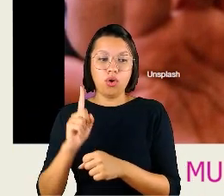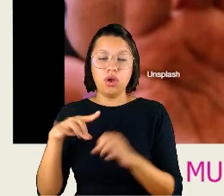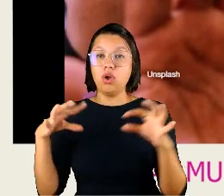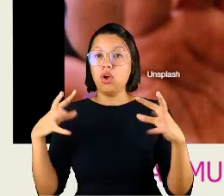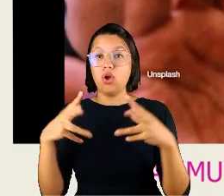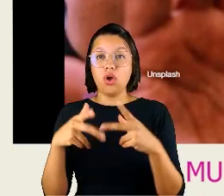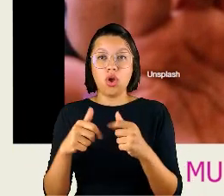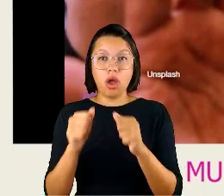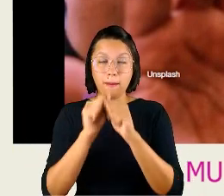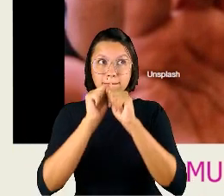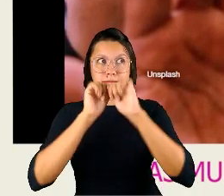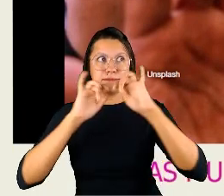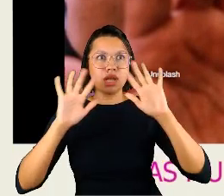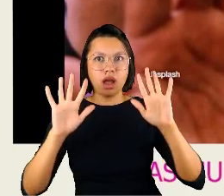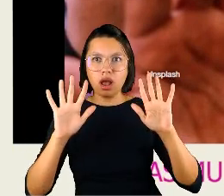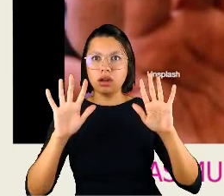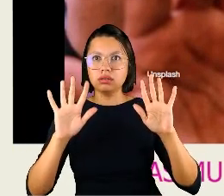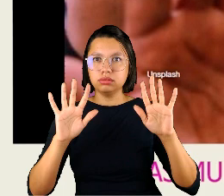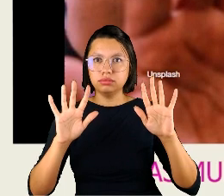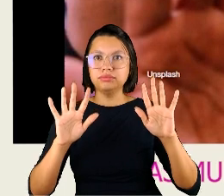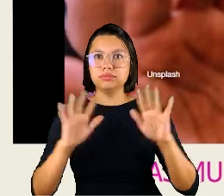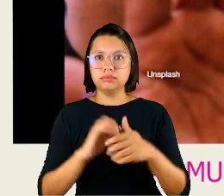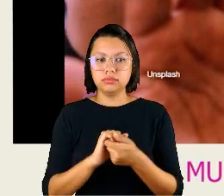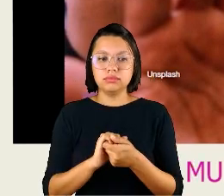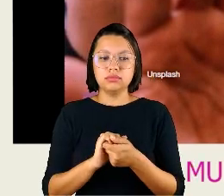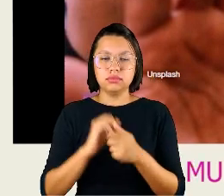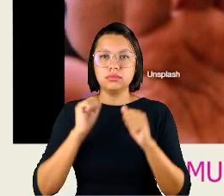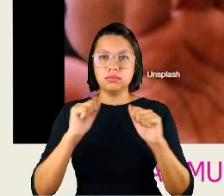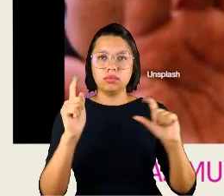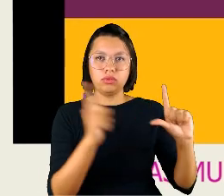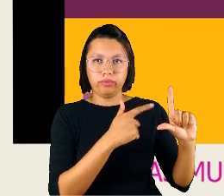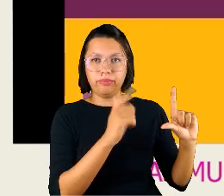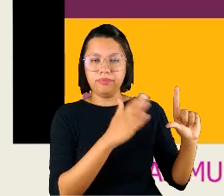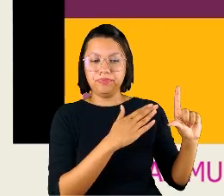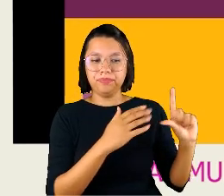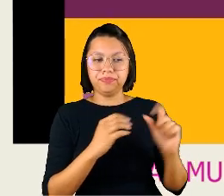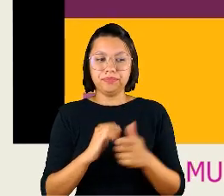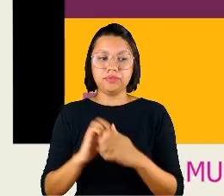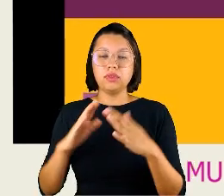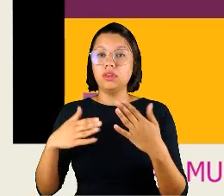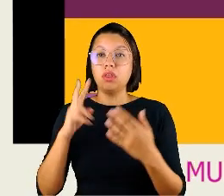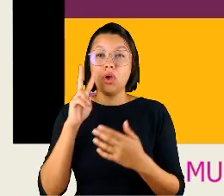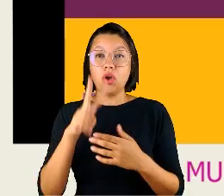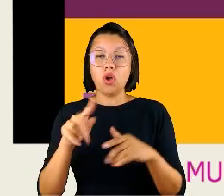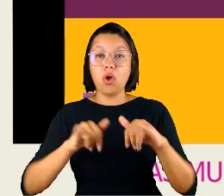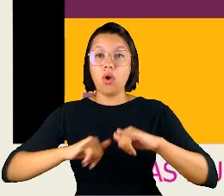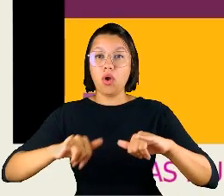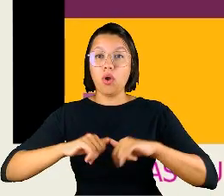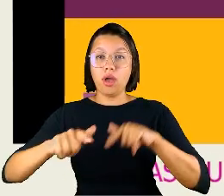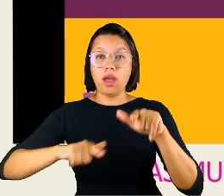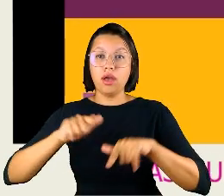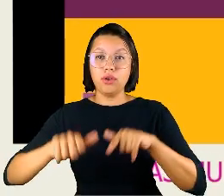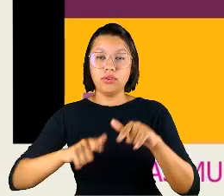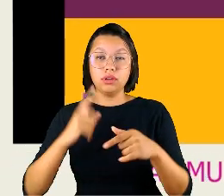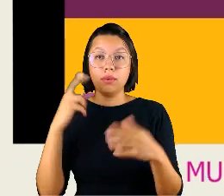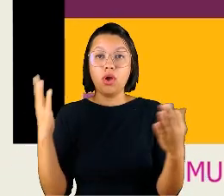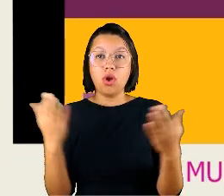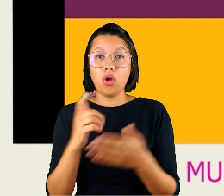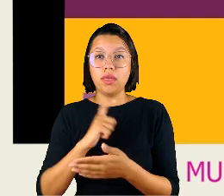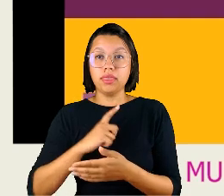totalmente escancaradas. Pode passar. Então, olhando para o mercado de trabalho, hoje a gente